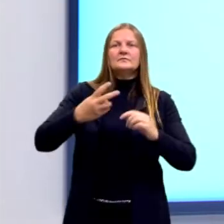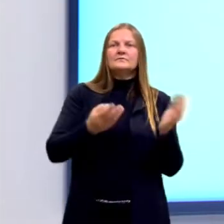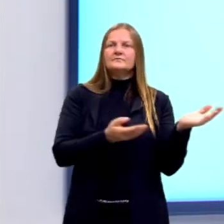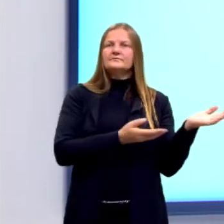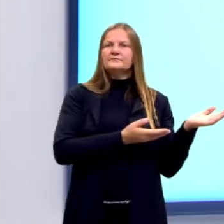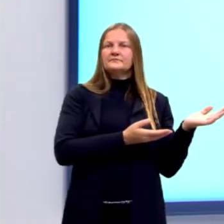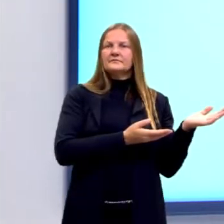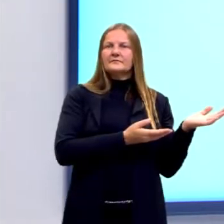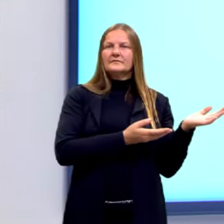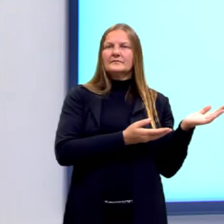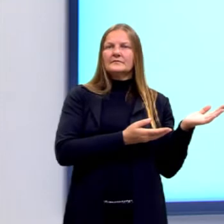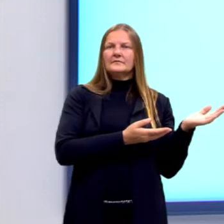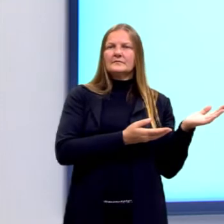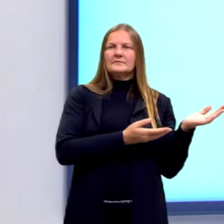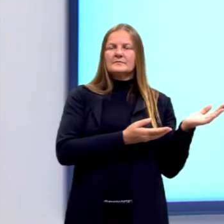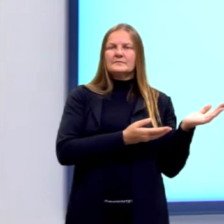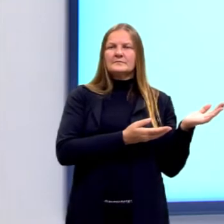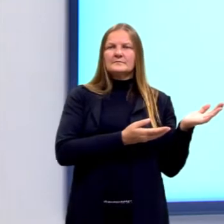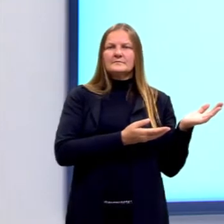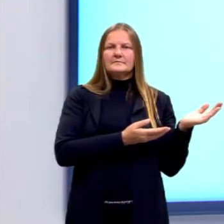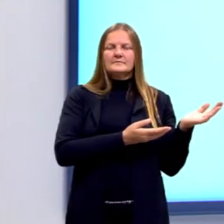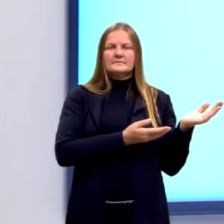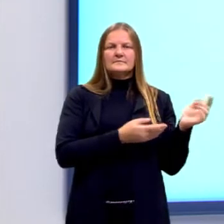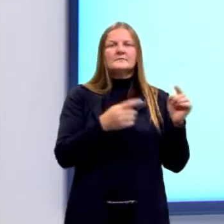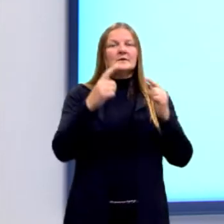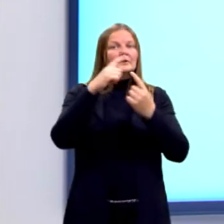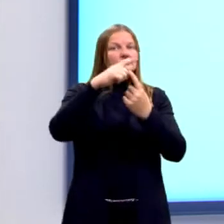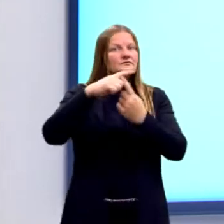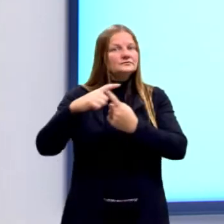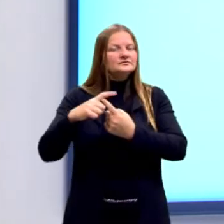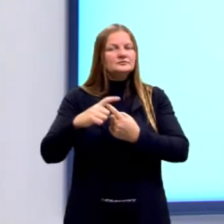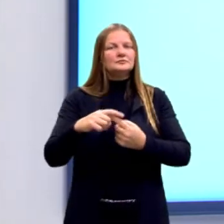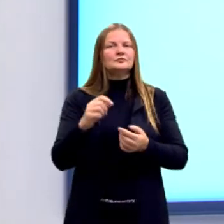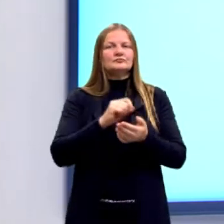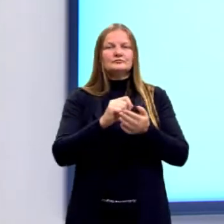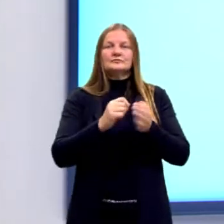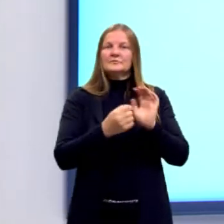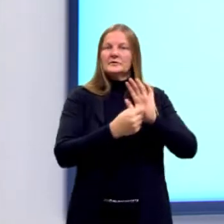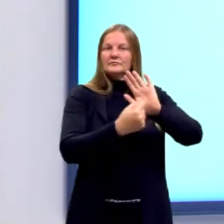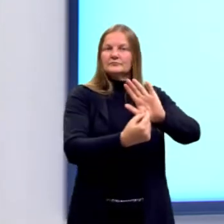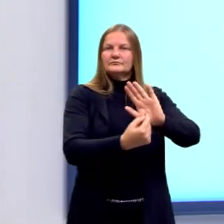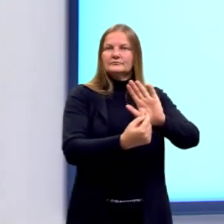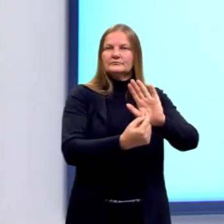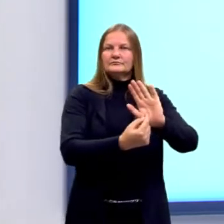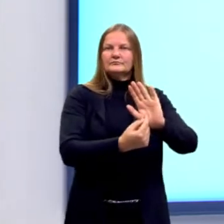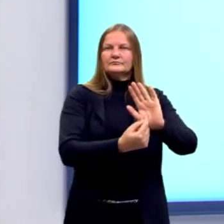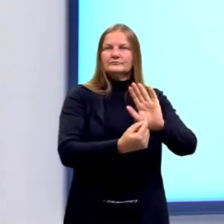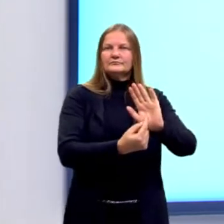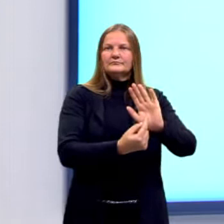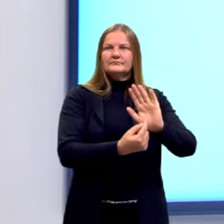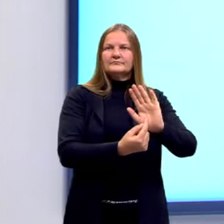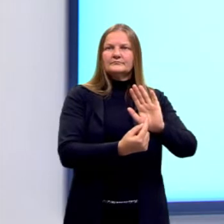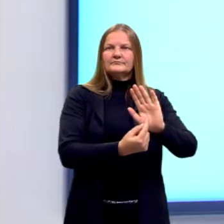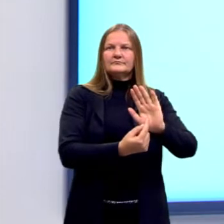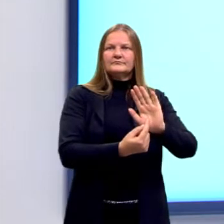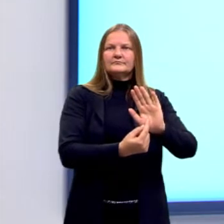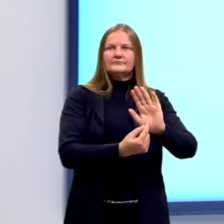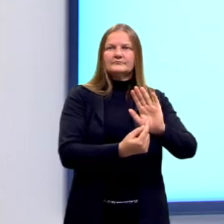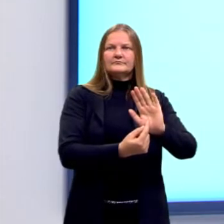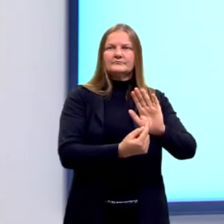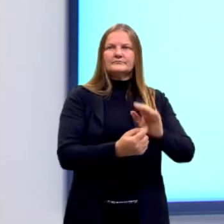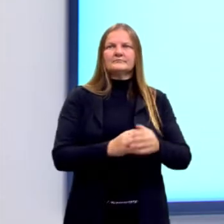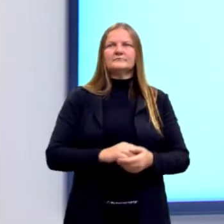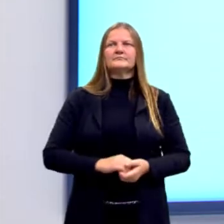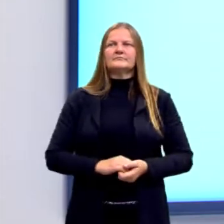dessa outra maneira aqui tá uma outra forma então da gente escrever ele né